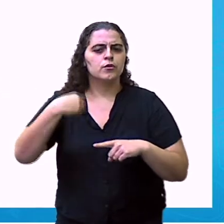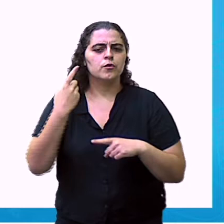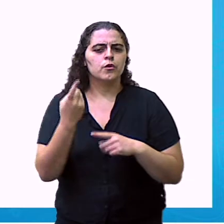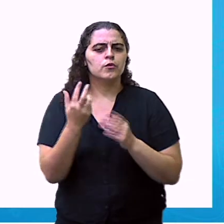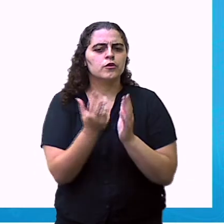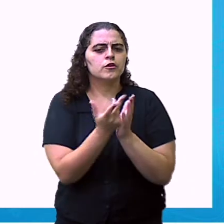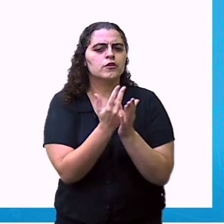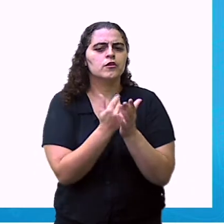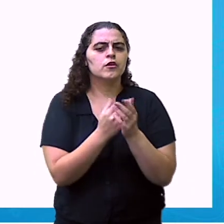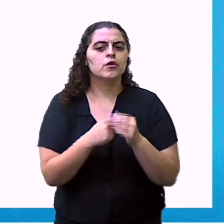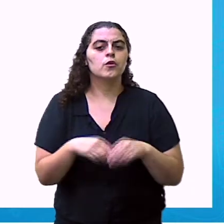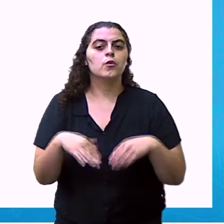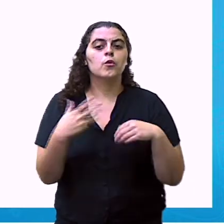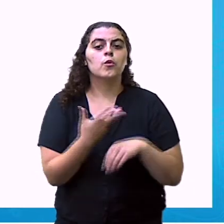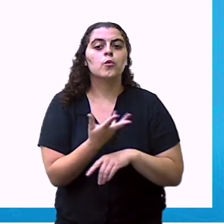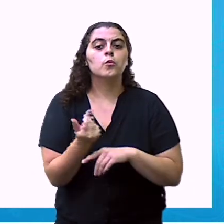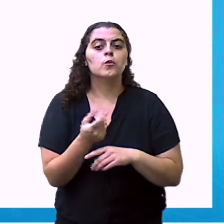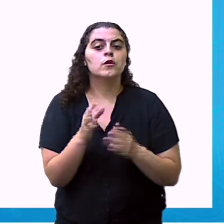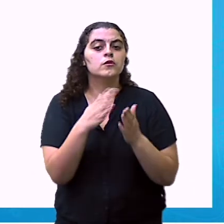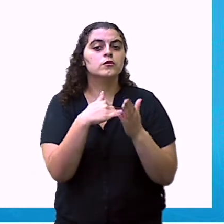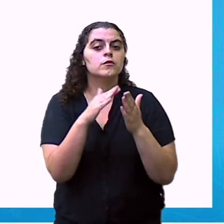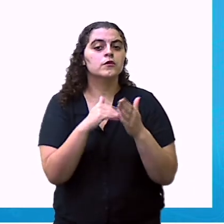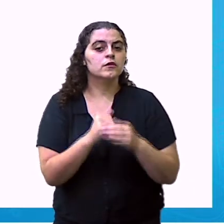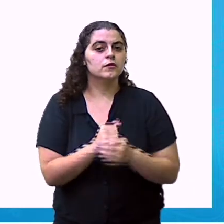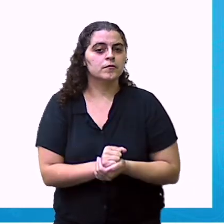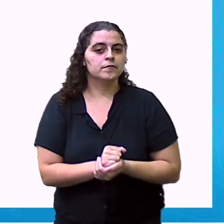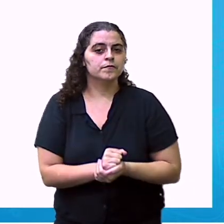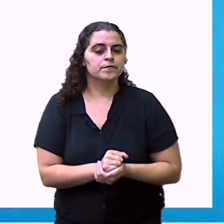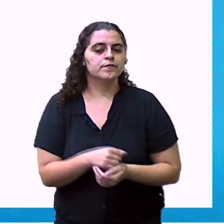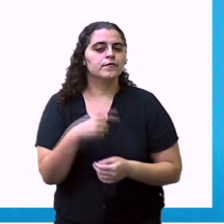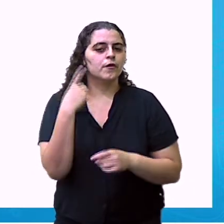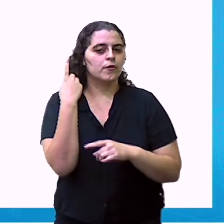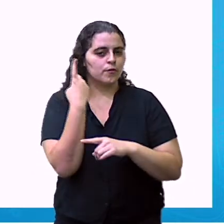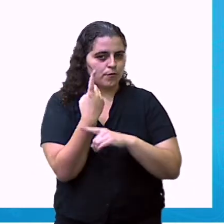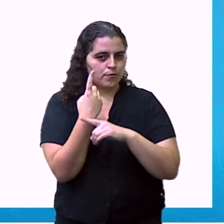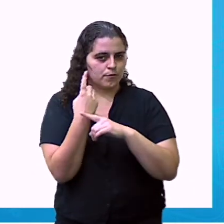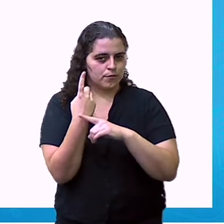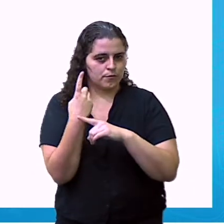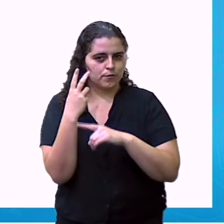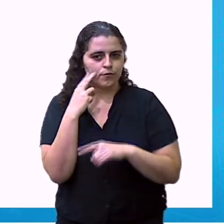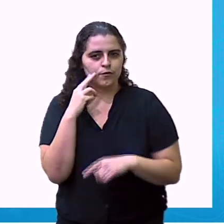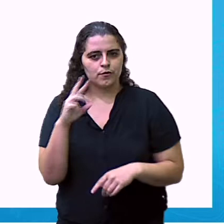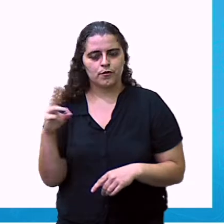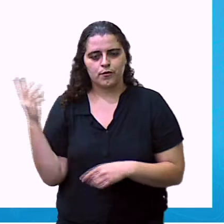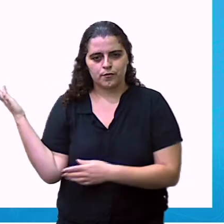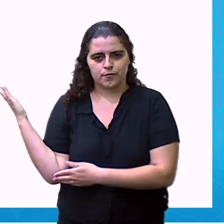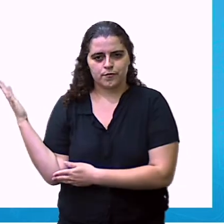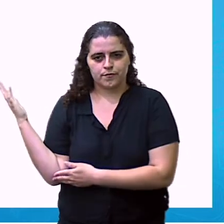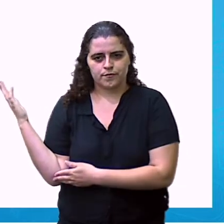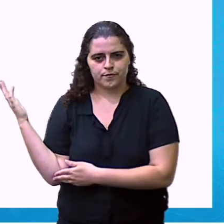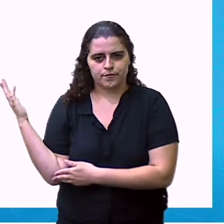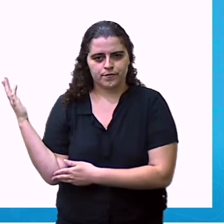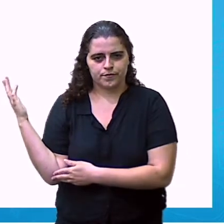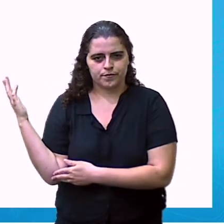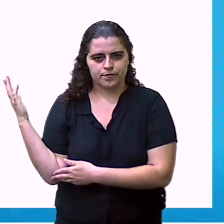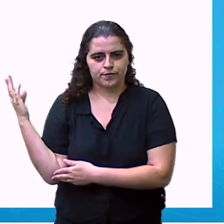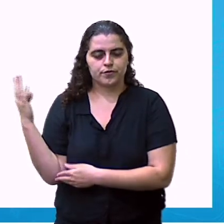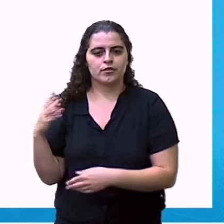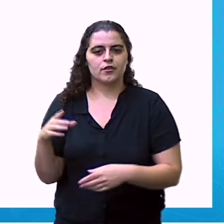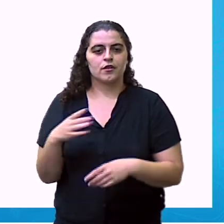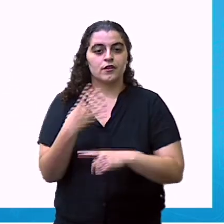já utilizamos 3, então na próxima figura nós utilizamos apenas uma parte